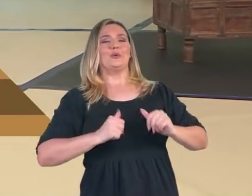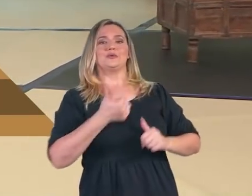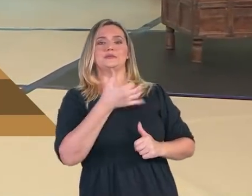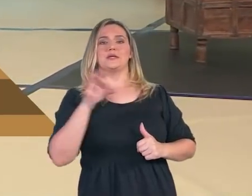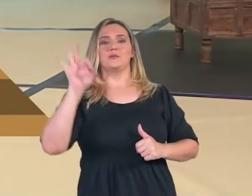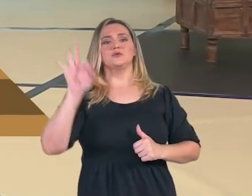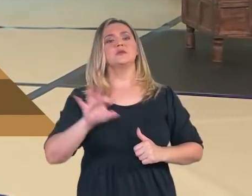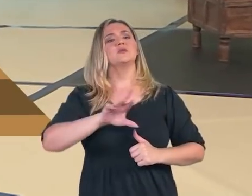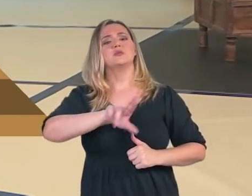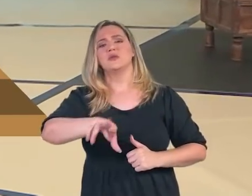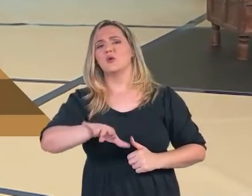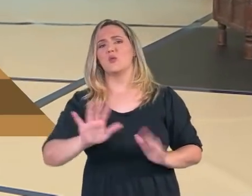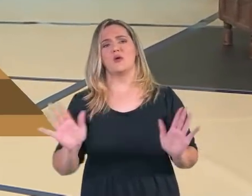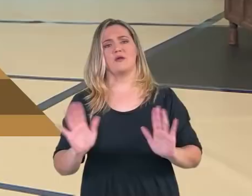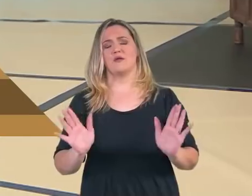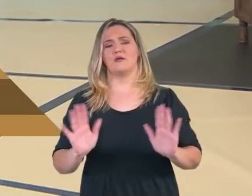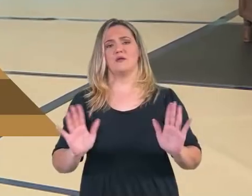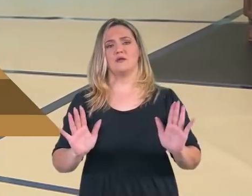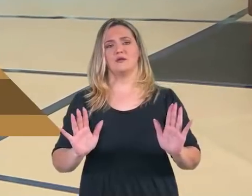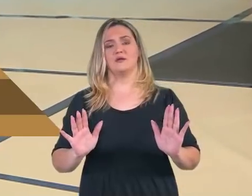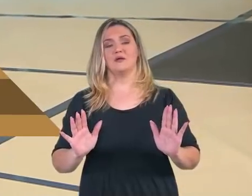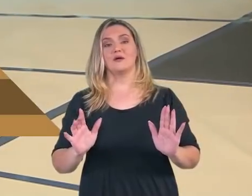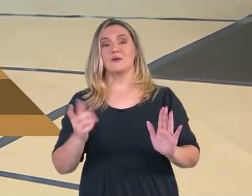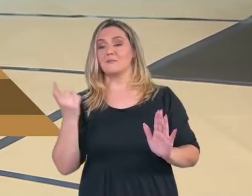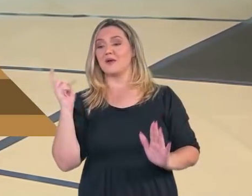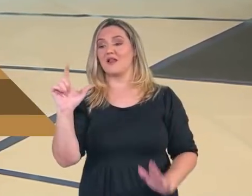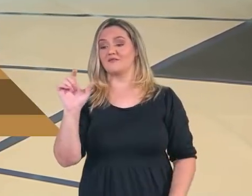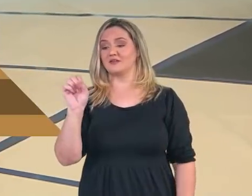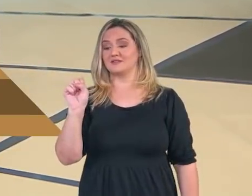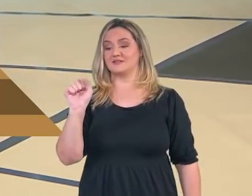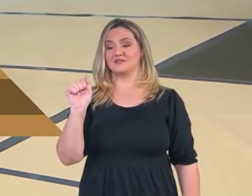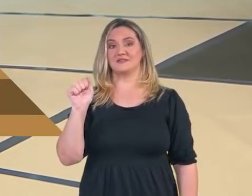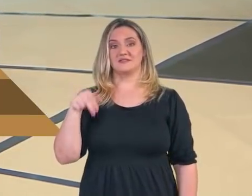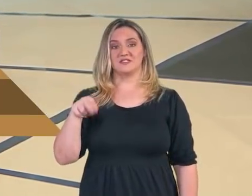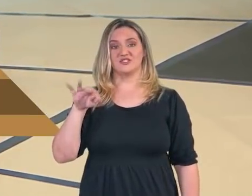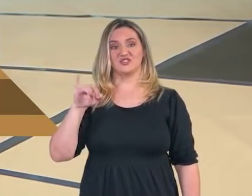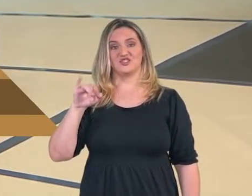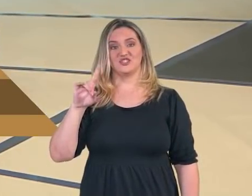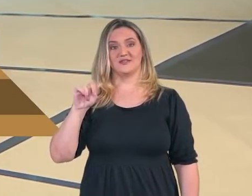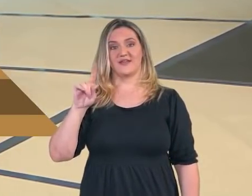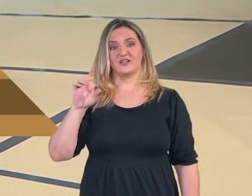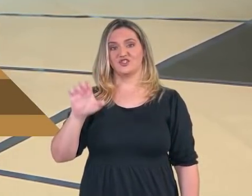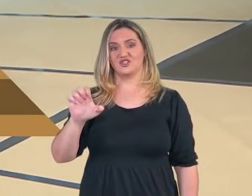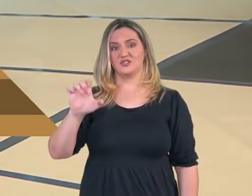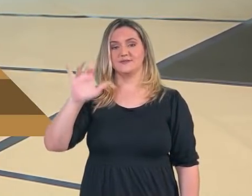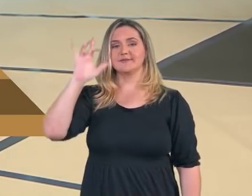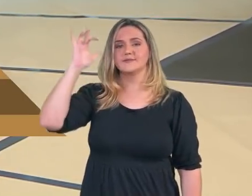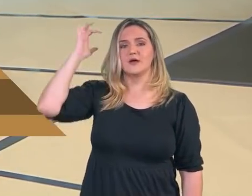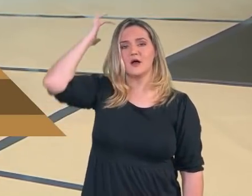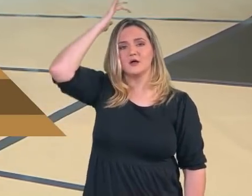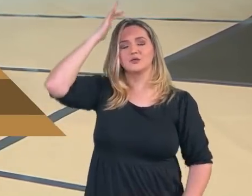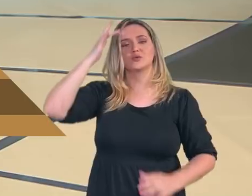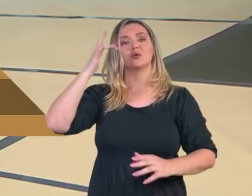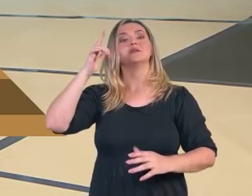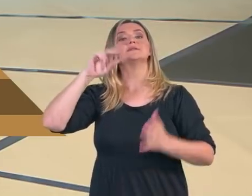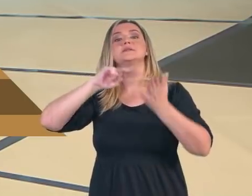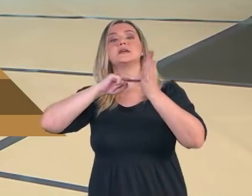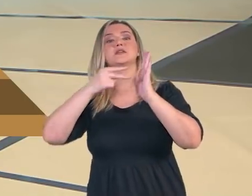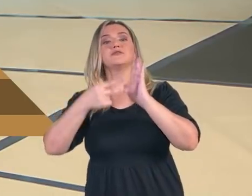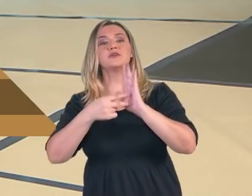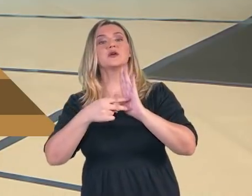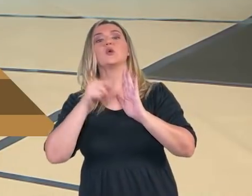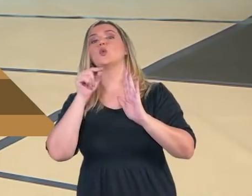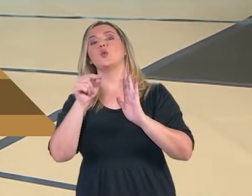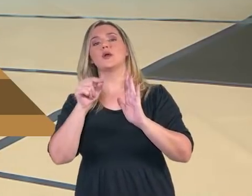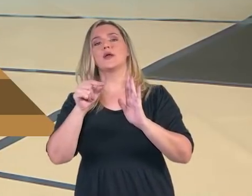admirável, impossível de ser realizada por pessoas comuns. Não é santo apenas aquele que, depois da sua morte, se